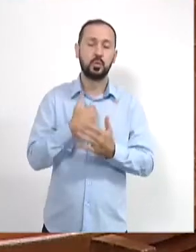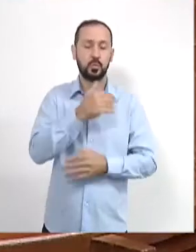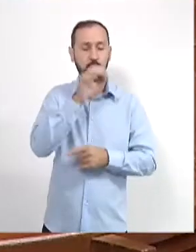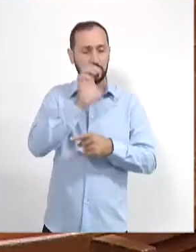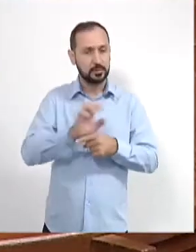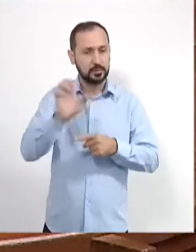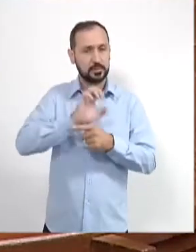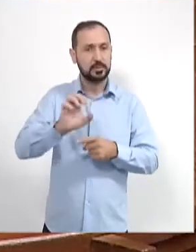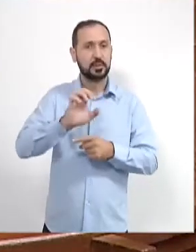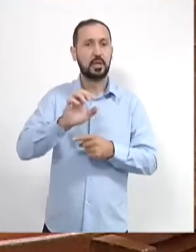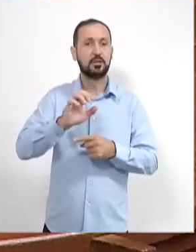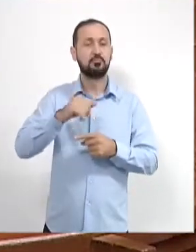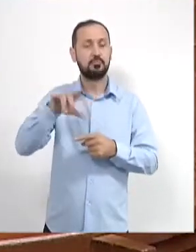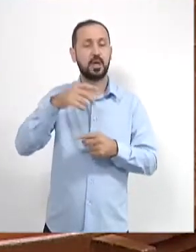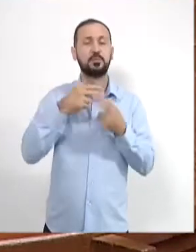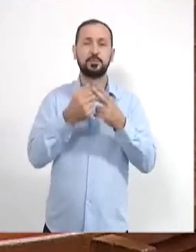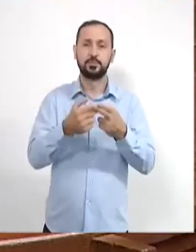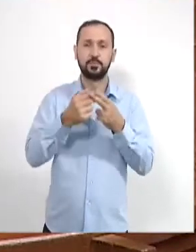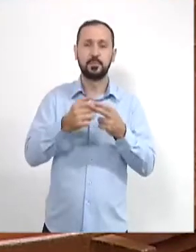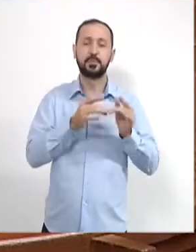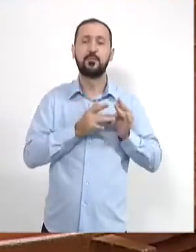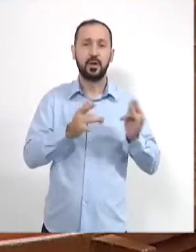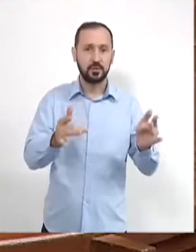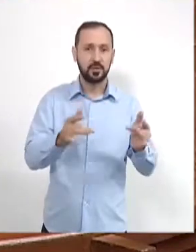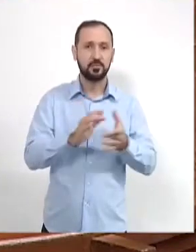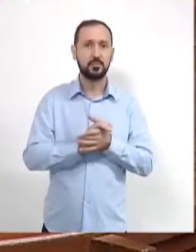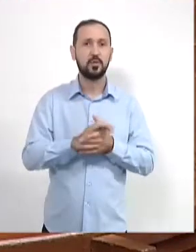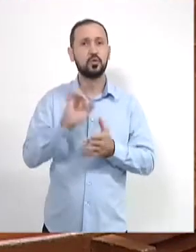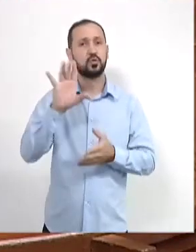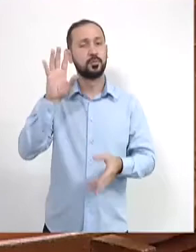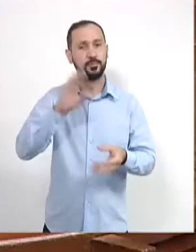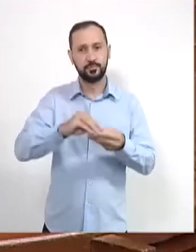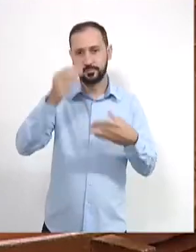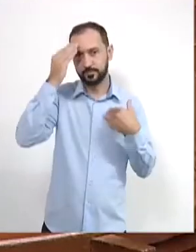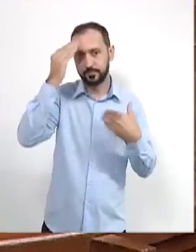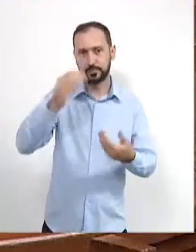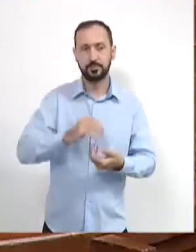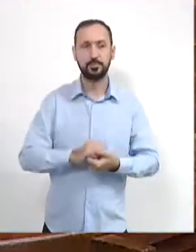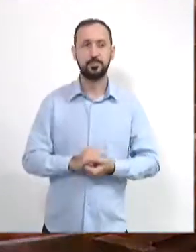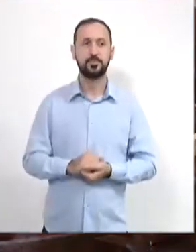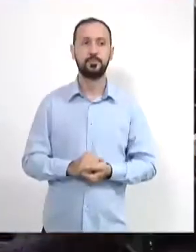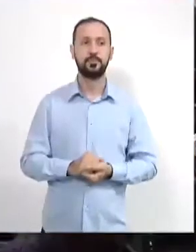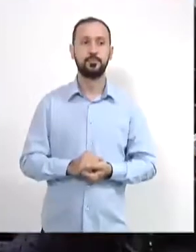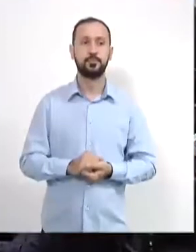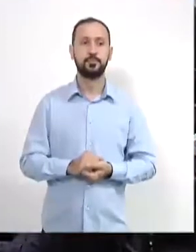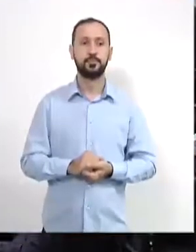um Estado mais tolerante e mais fraterno. É o que tinha, senhor presidente. Muito obrigado.